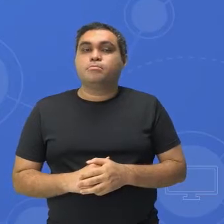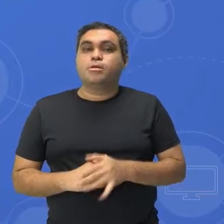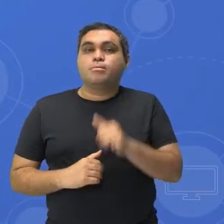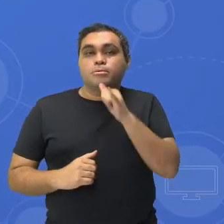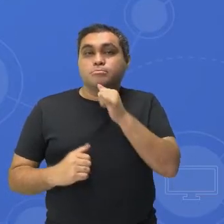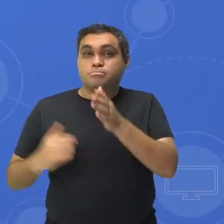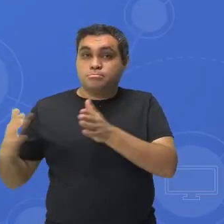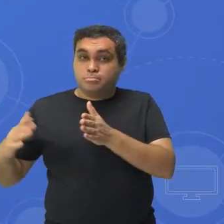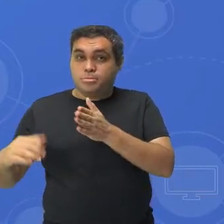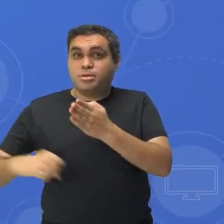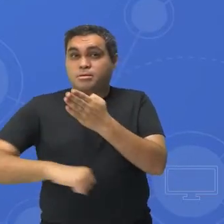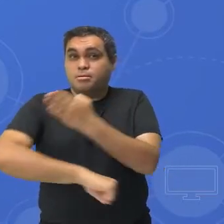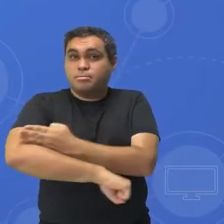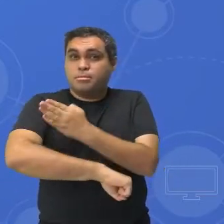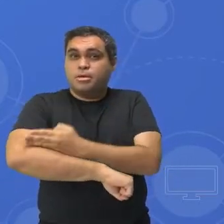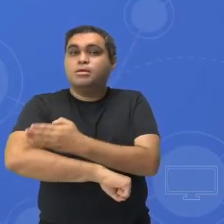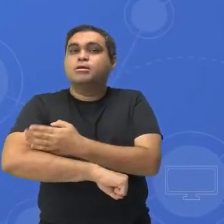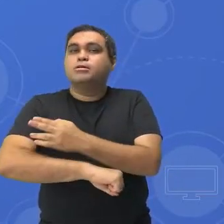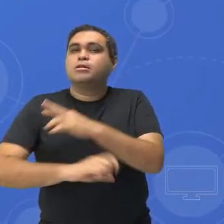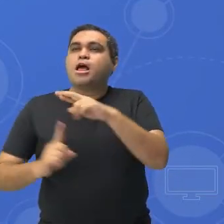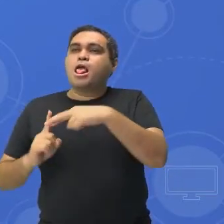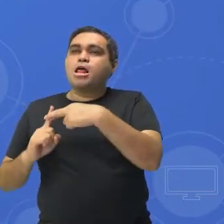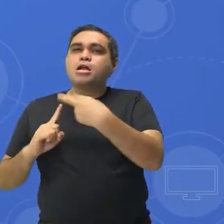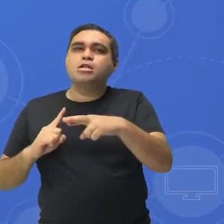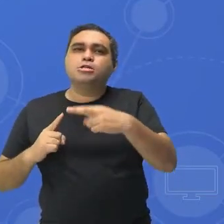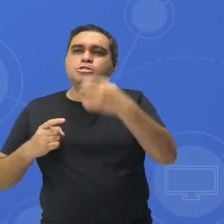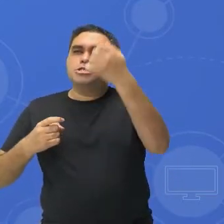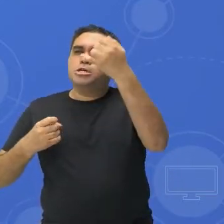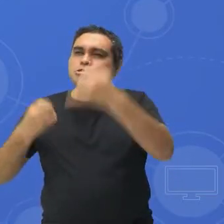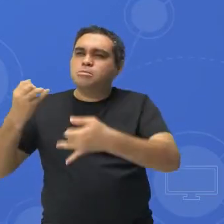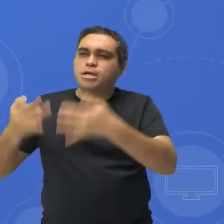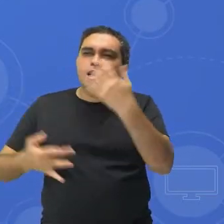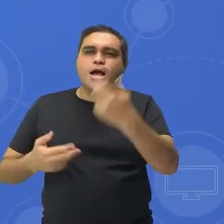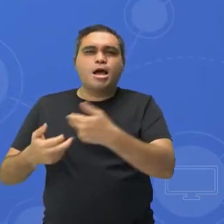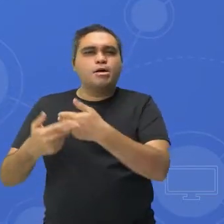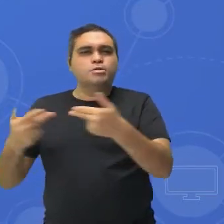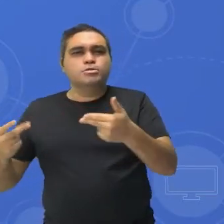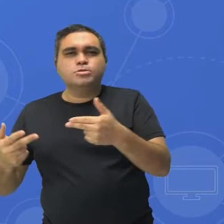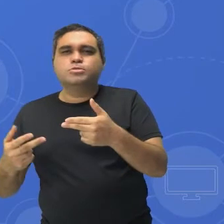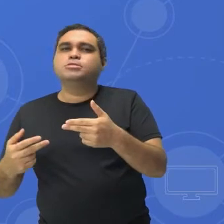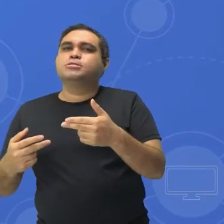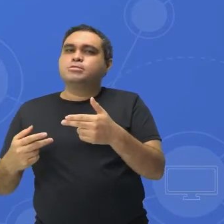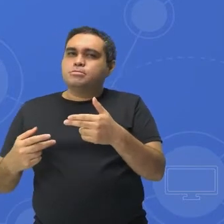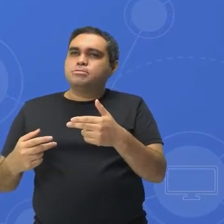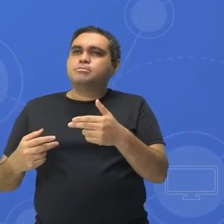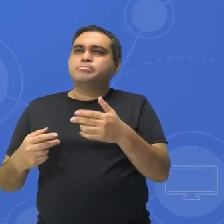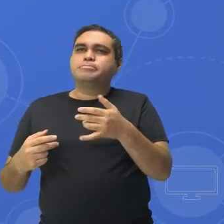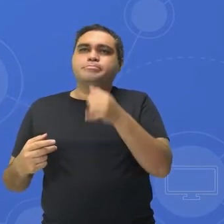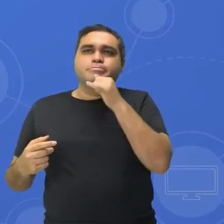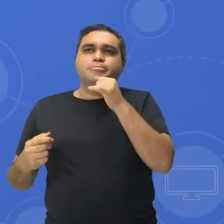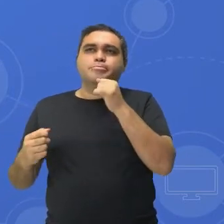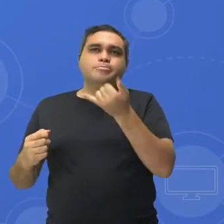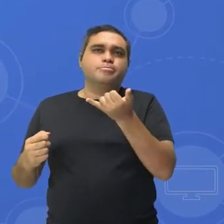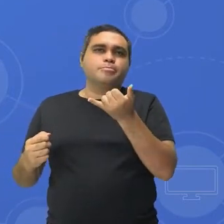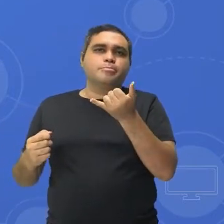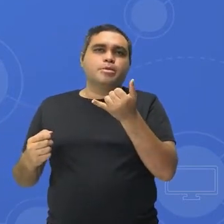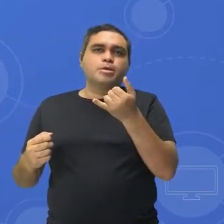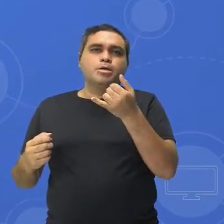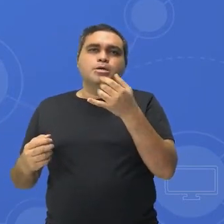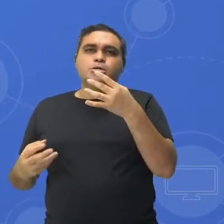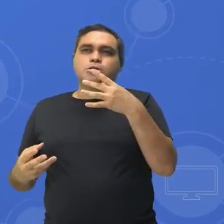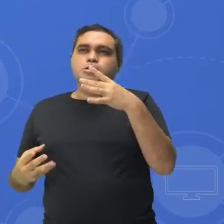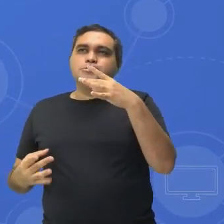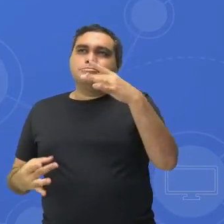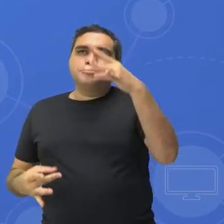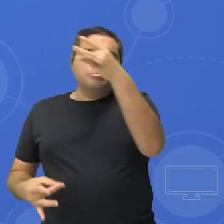explicações religiosas, as explicações míticas, as explicações baseadas